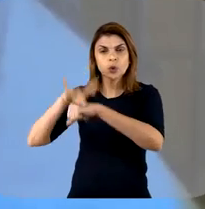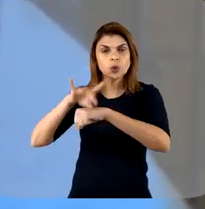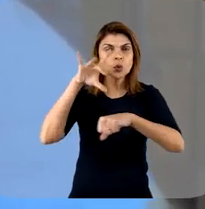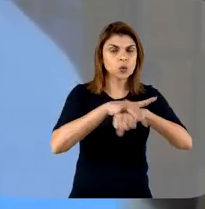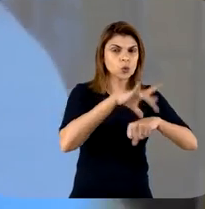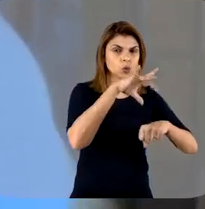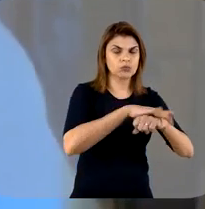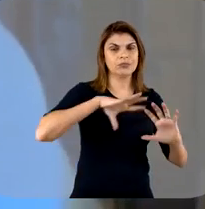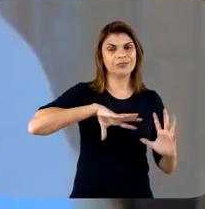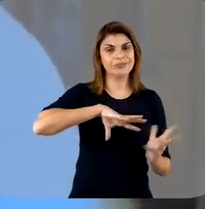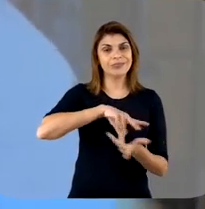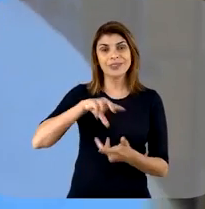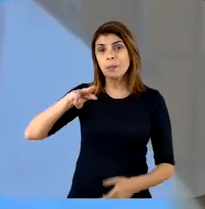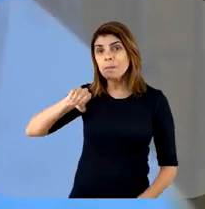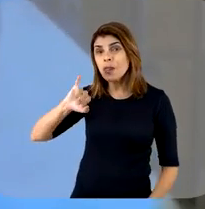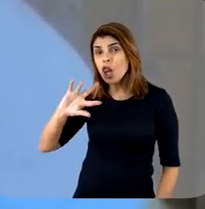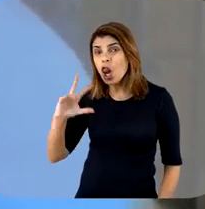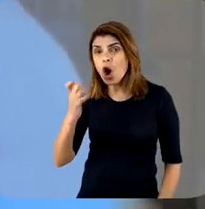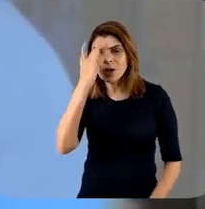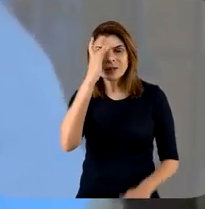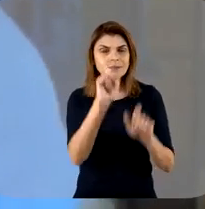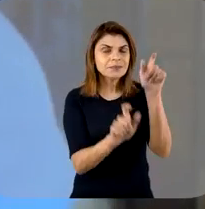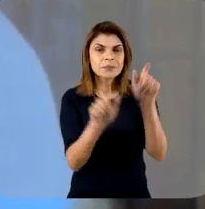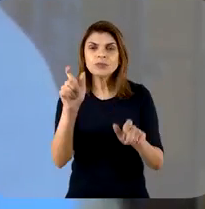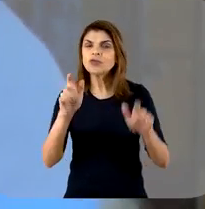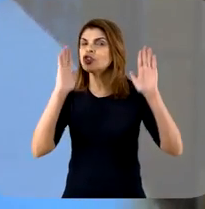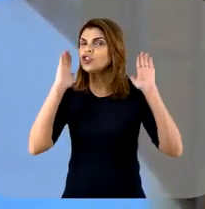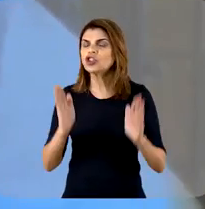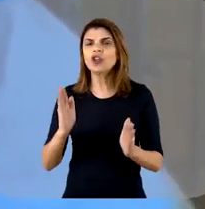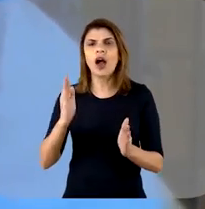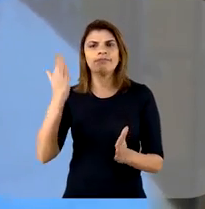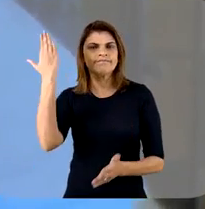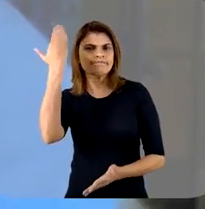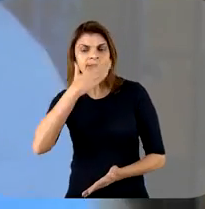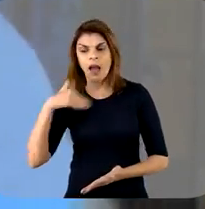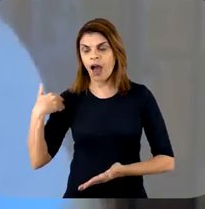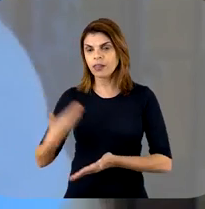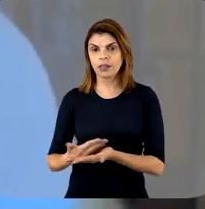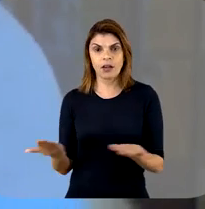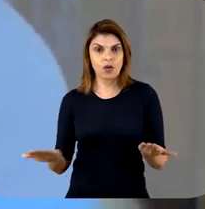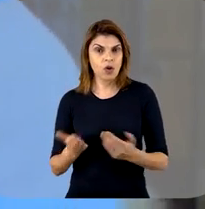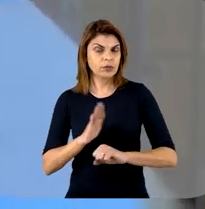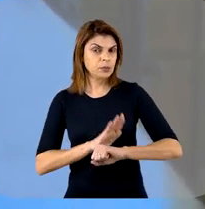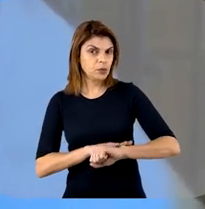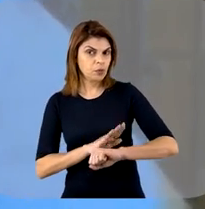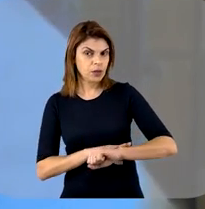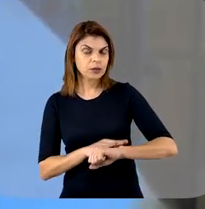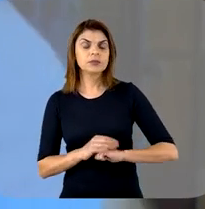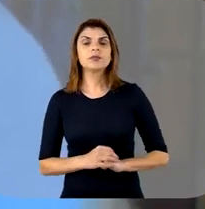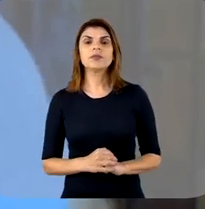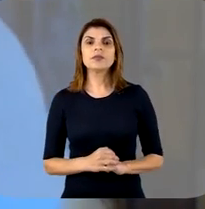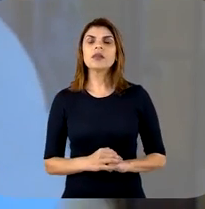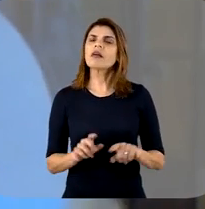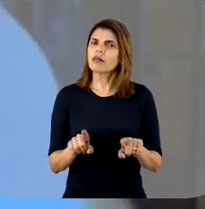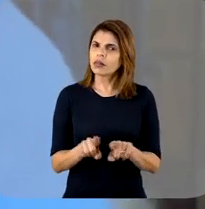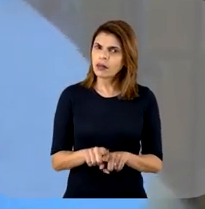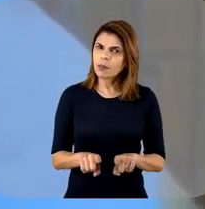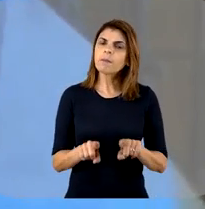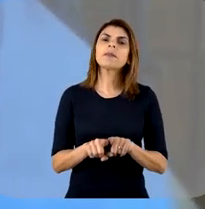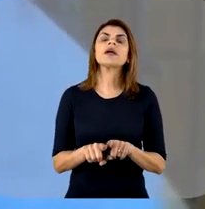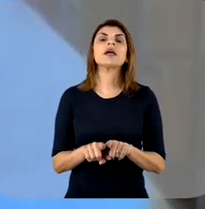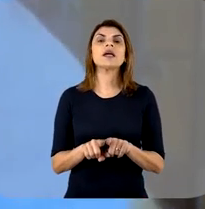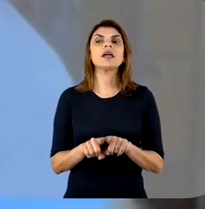os milhões e milhões de casos que já foram registrados até o momento, né? E